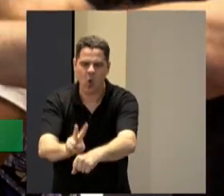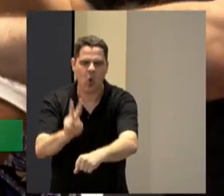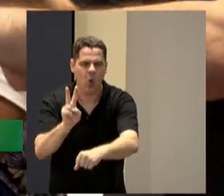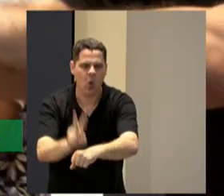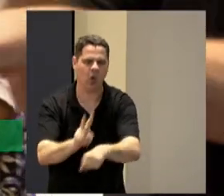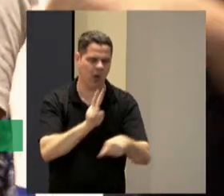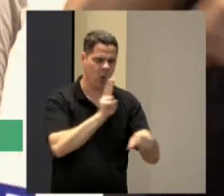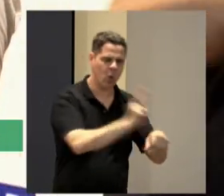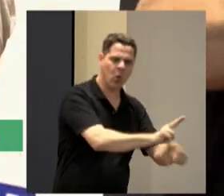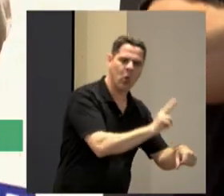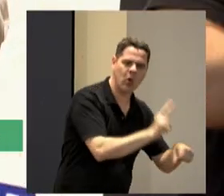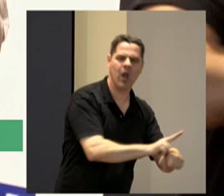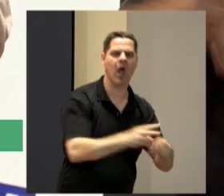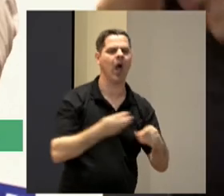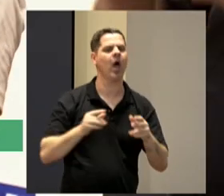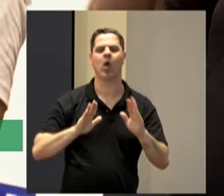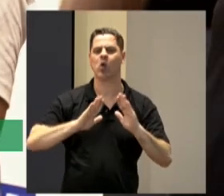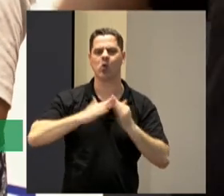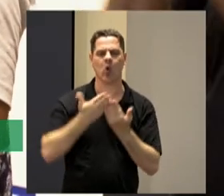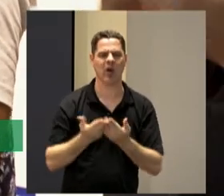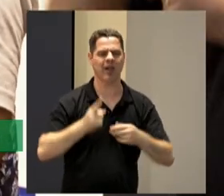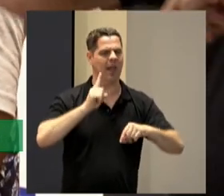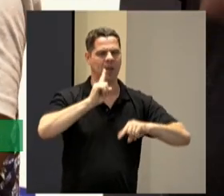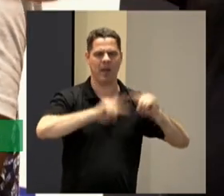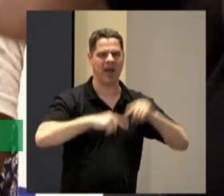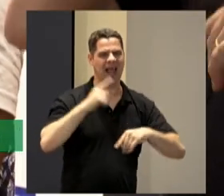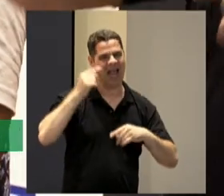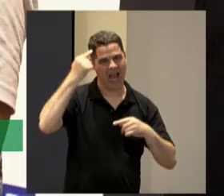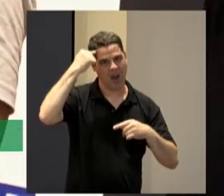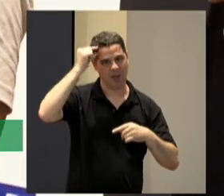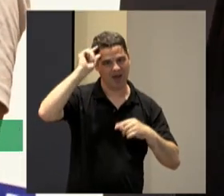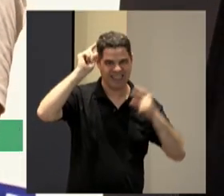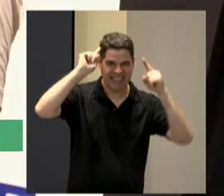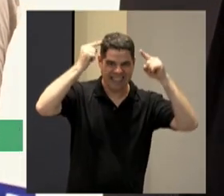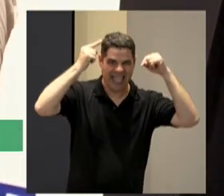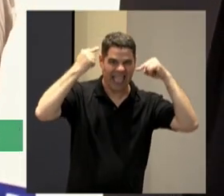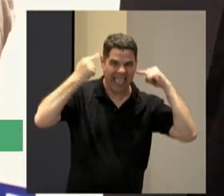nós iríamos mandar para as escolas produtos para o cabelo afro.